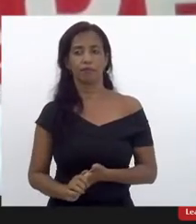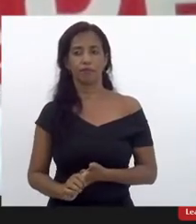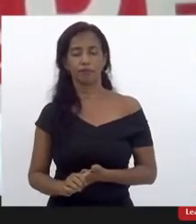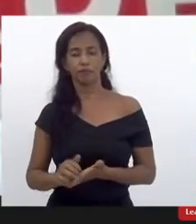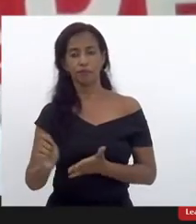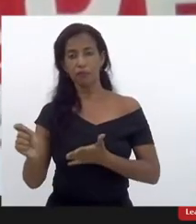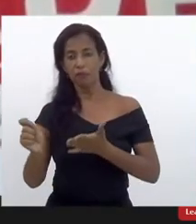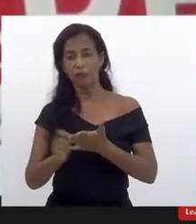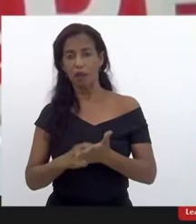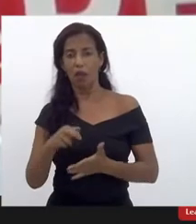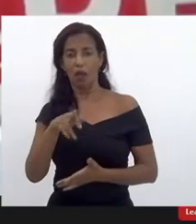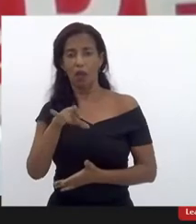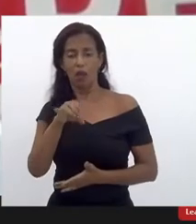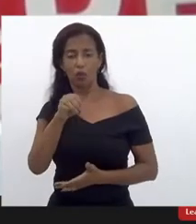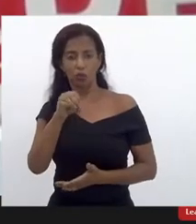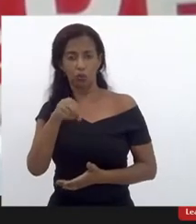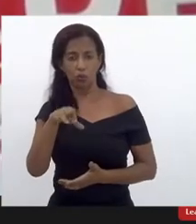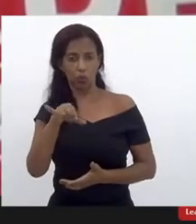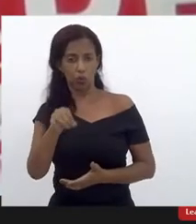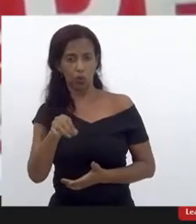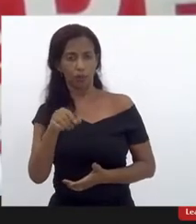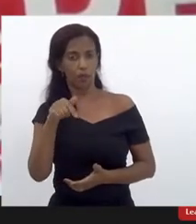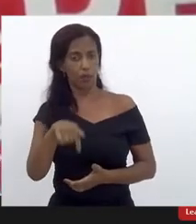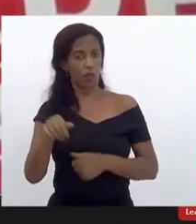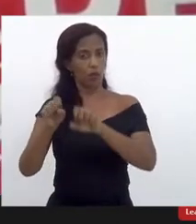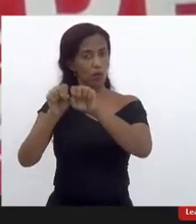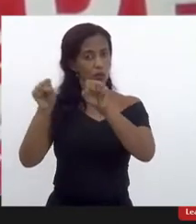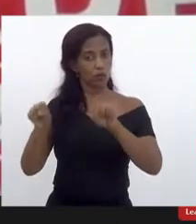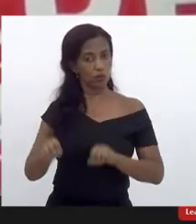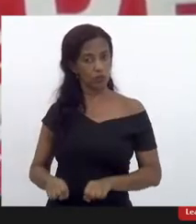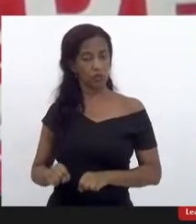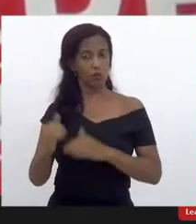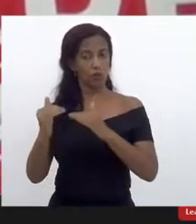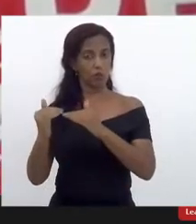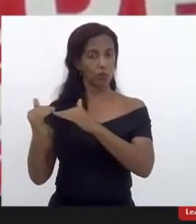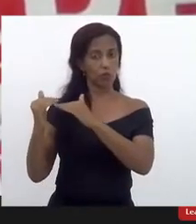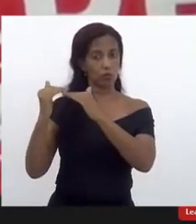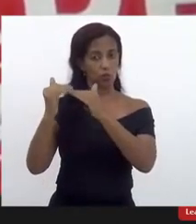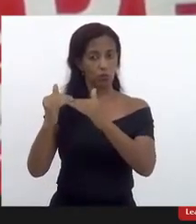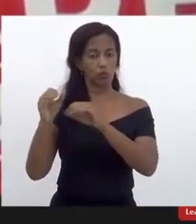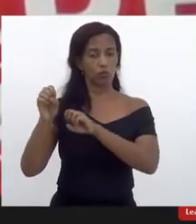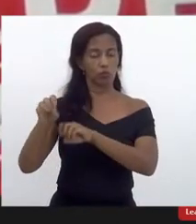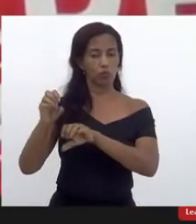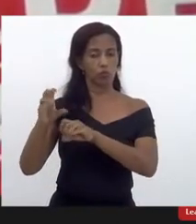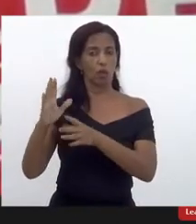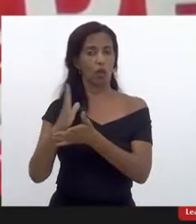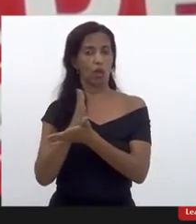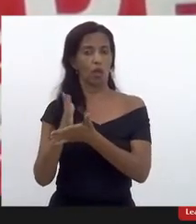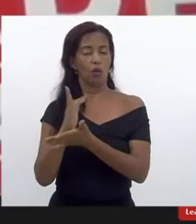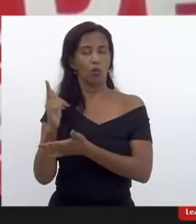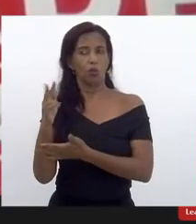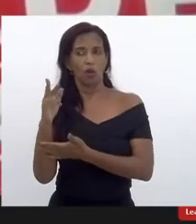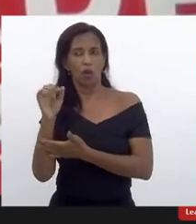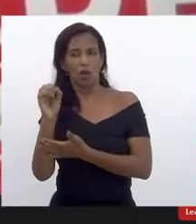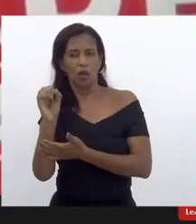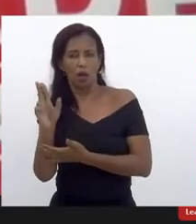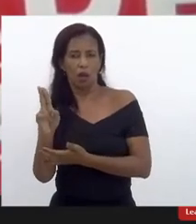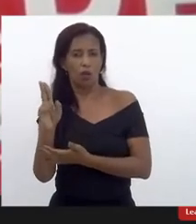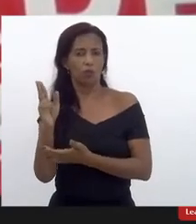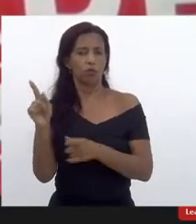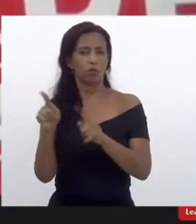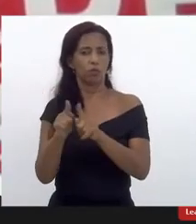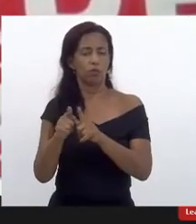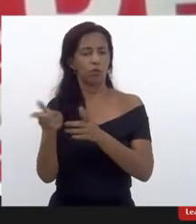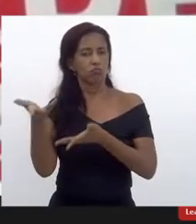autonomia didática prevista no sistema normativo para o ensino superior, até mesmo algum grau